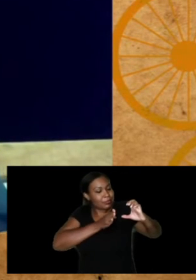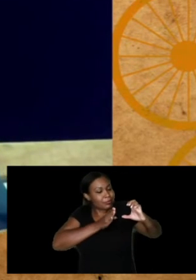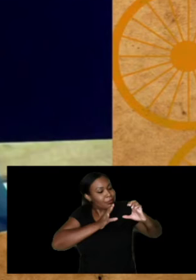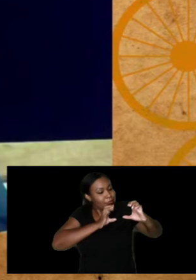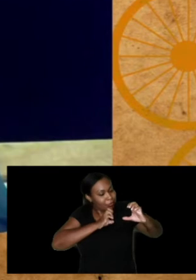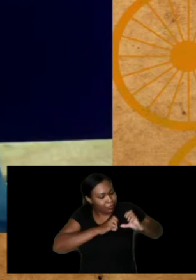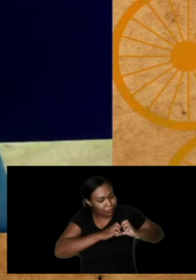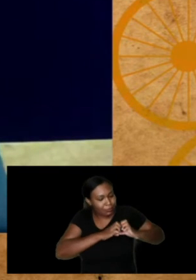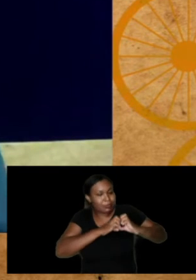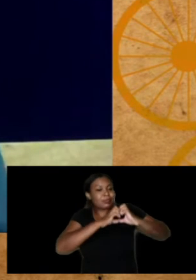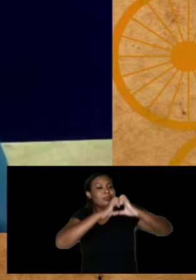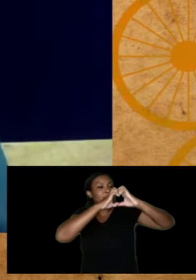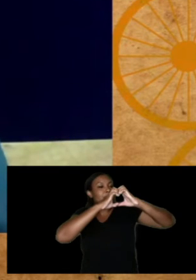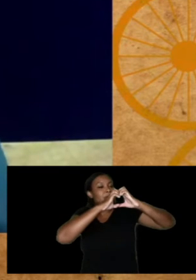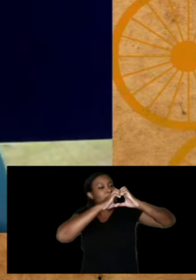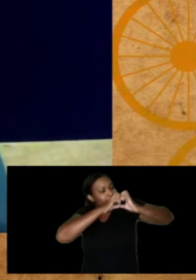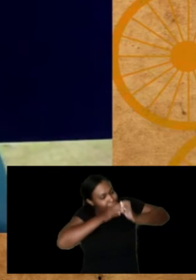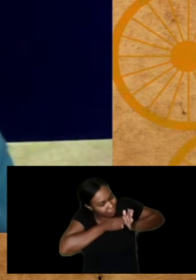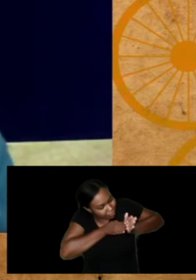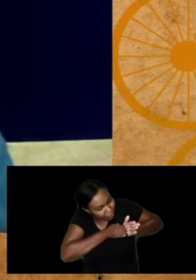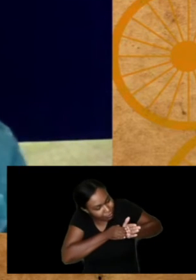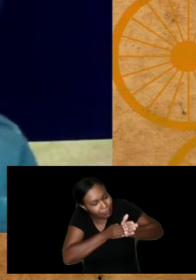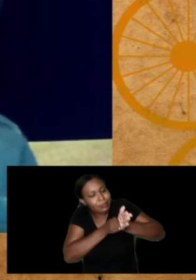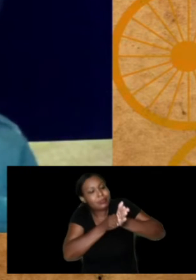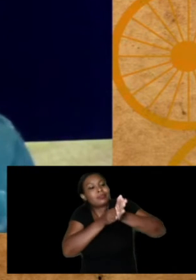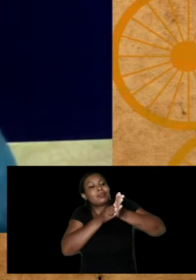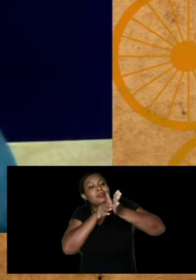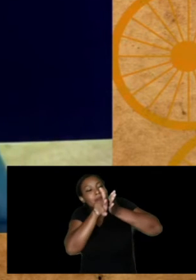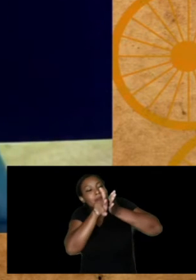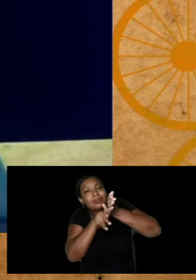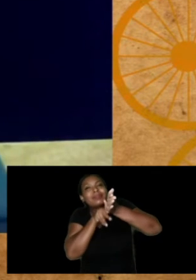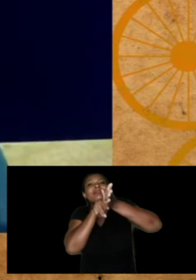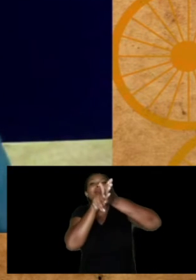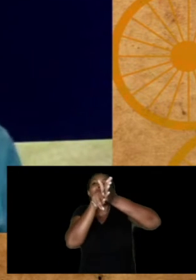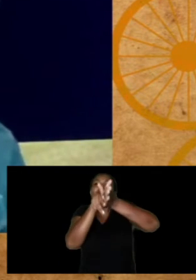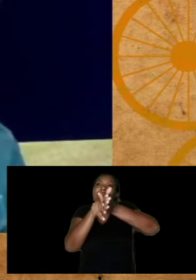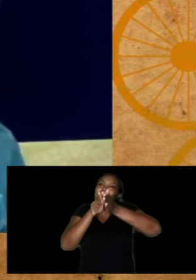acompanhar o meu, nós vamos formar o trem